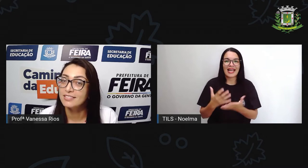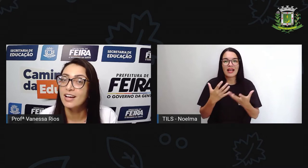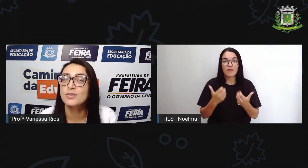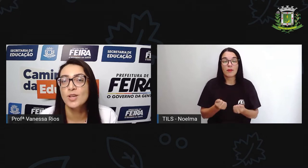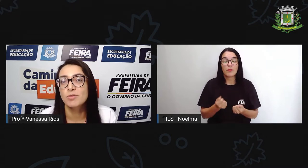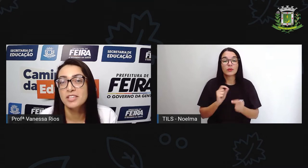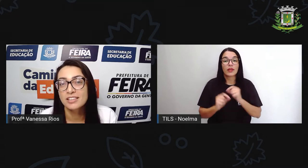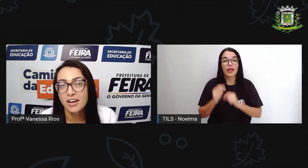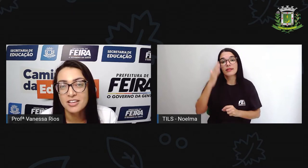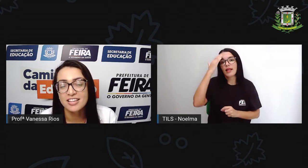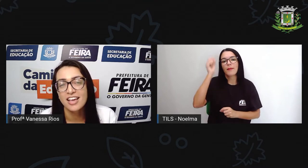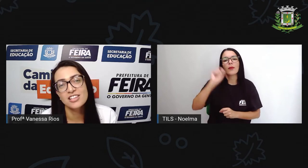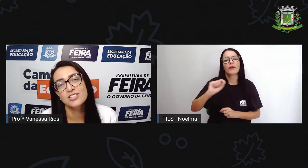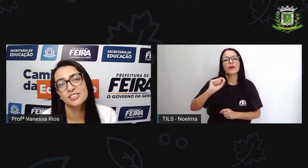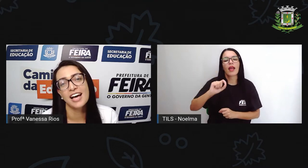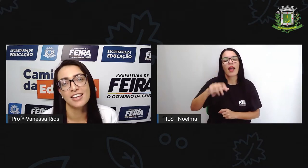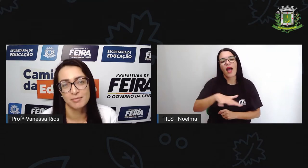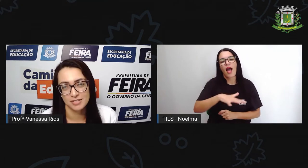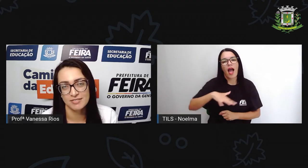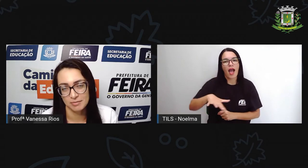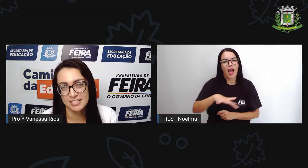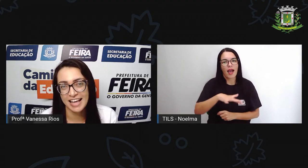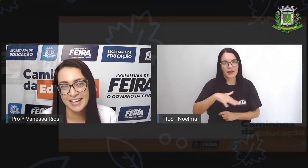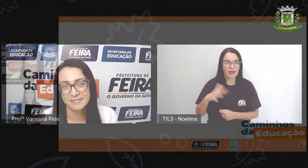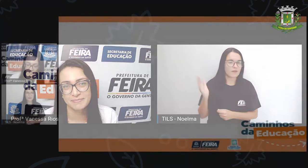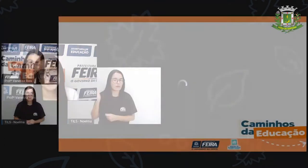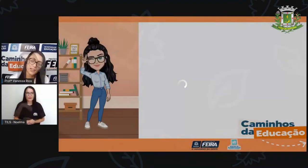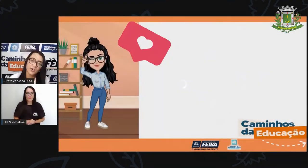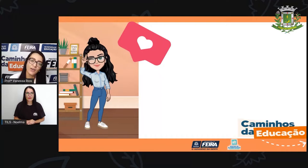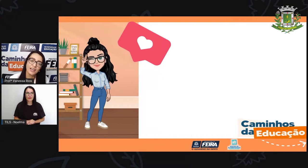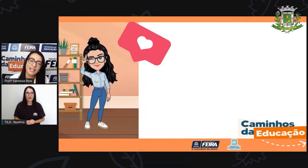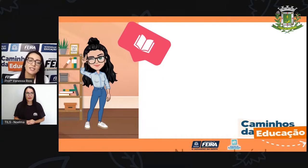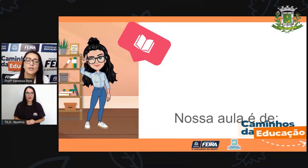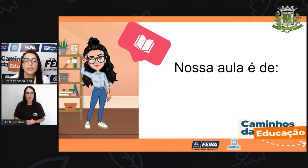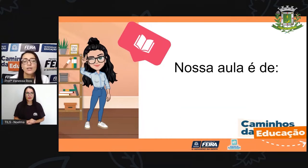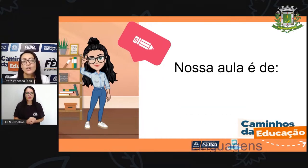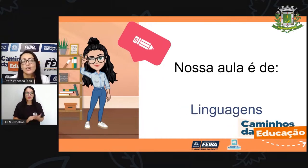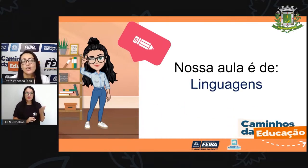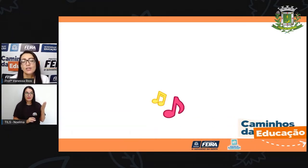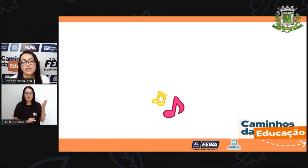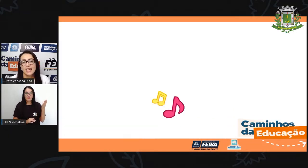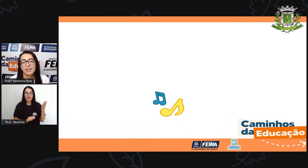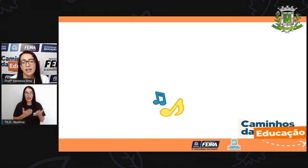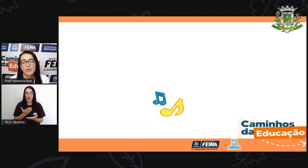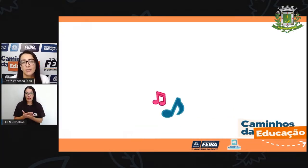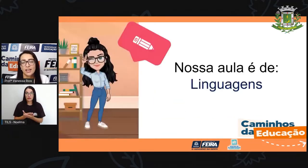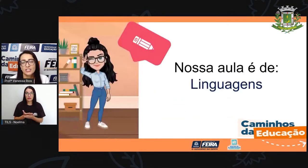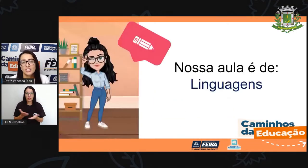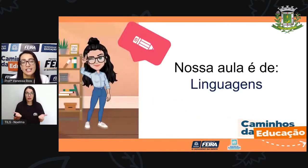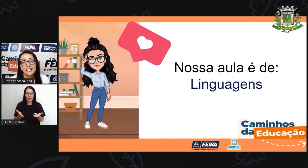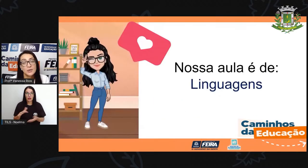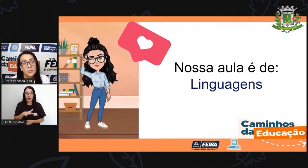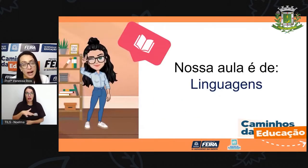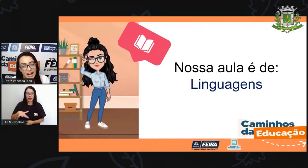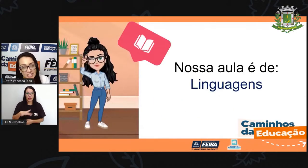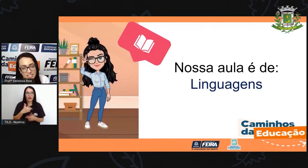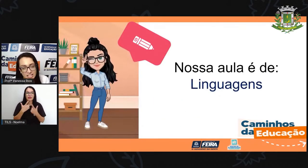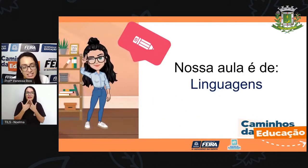saber então sobre o que nós estudaremos. Vamos lá? Olha só, nossa aula agora é de